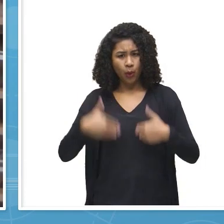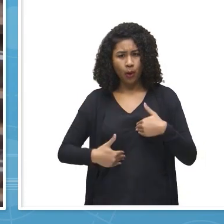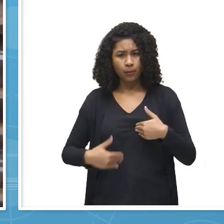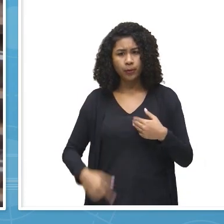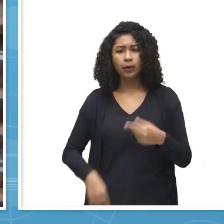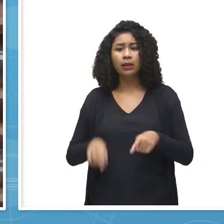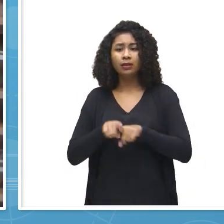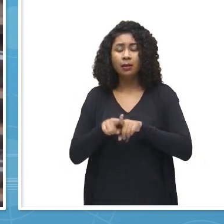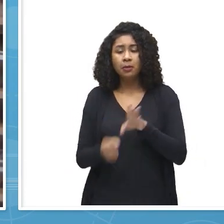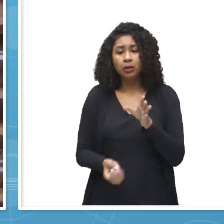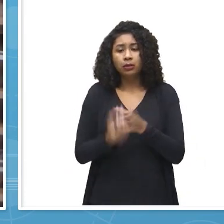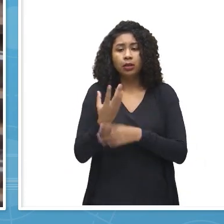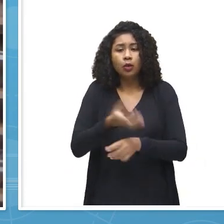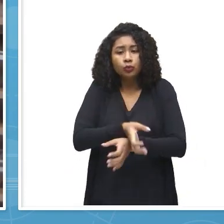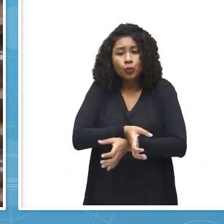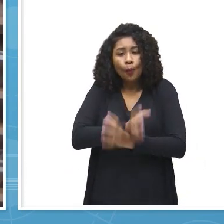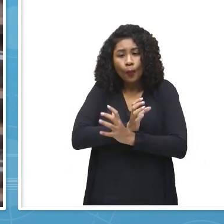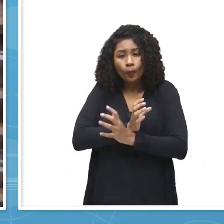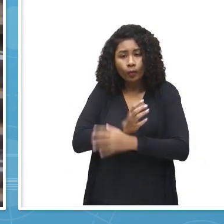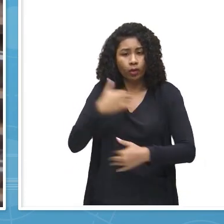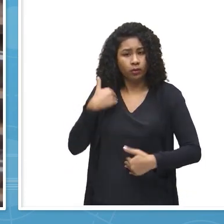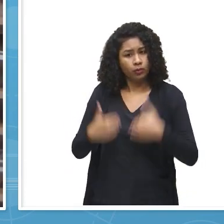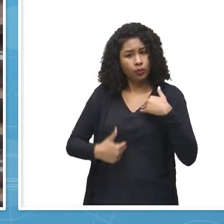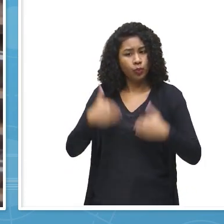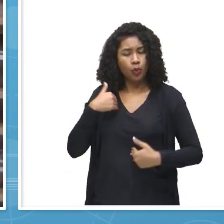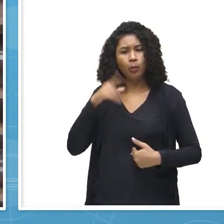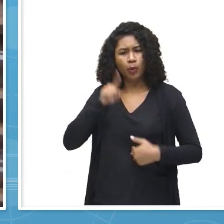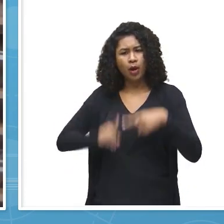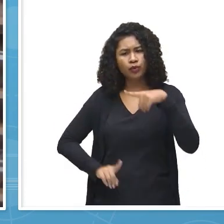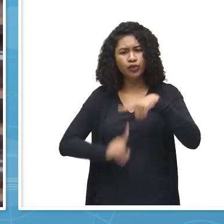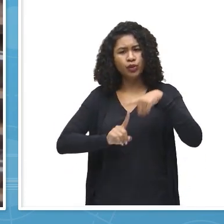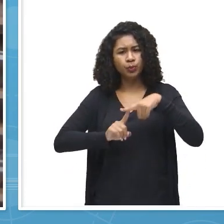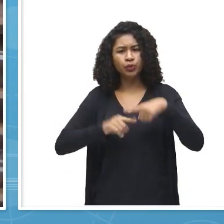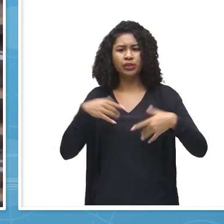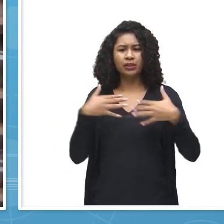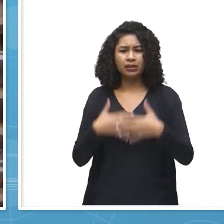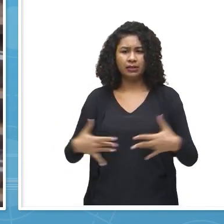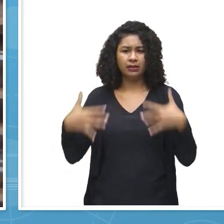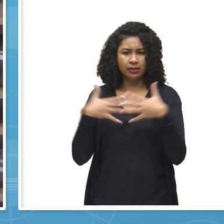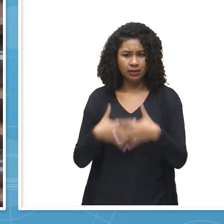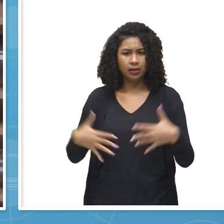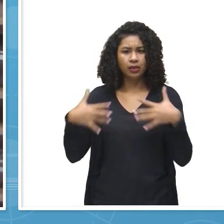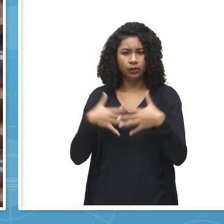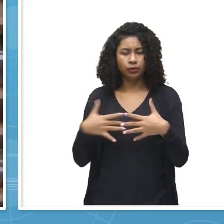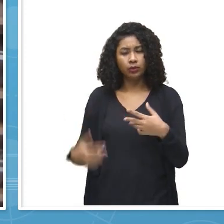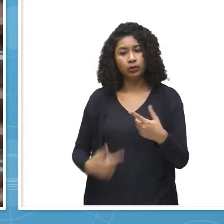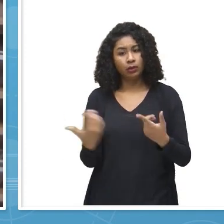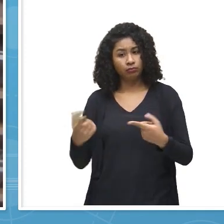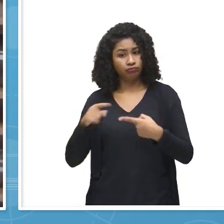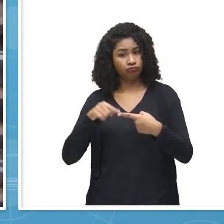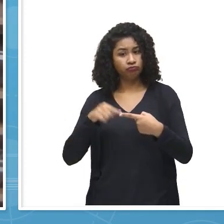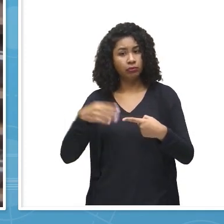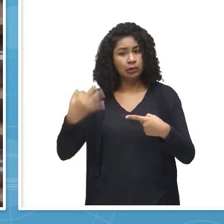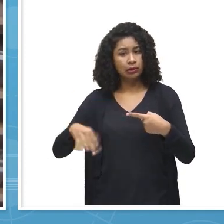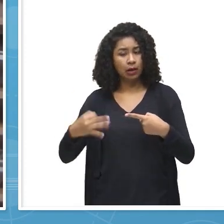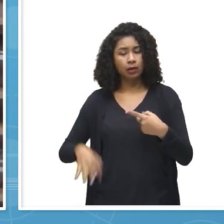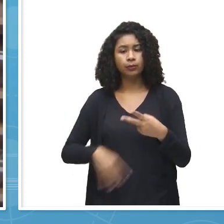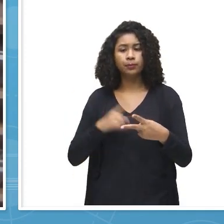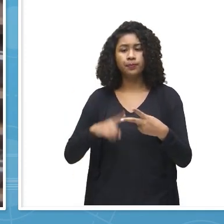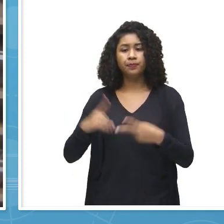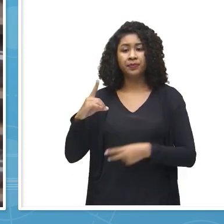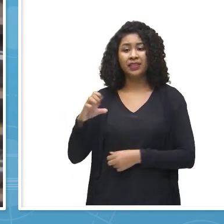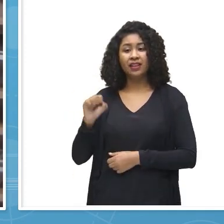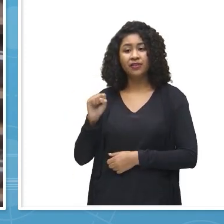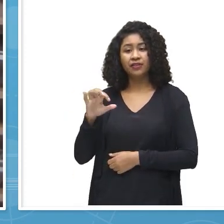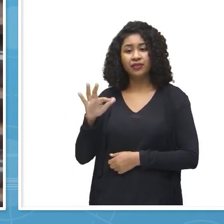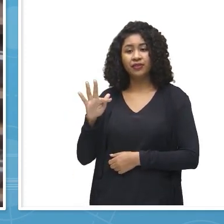ossos, né? Os ossos do nosso corpo é um tipo de tecido conjuntivo, tá bom? Então, sustentação, certo. E defesa também, né? A gente